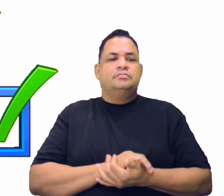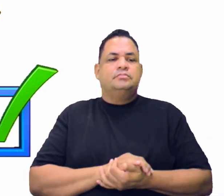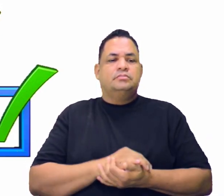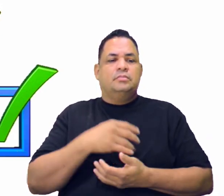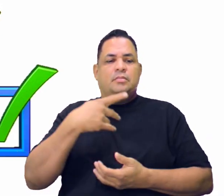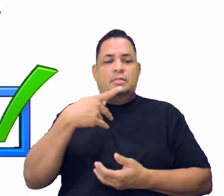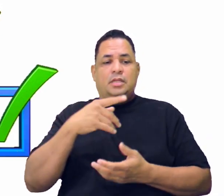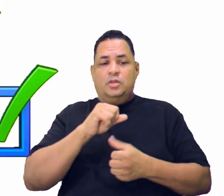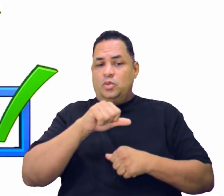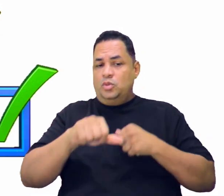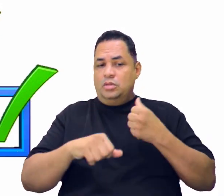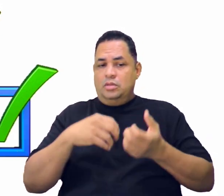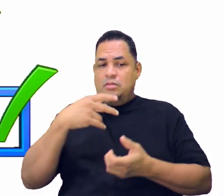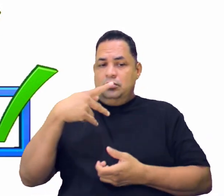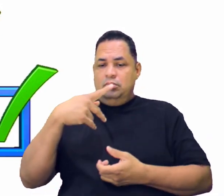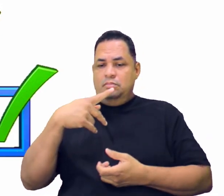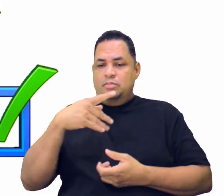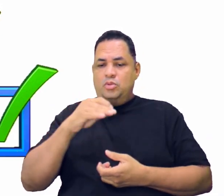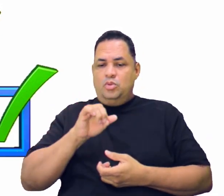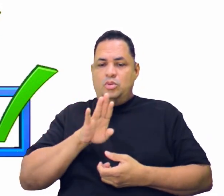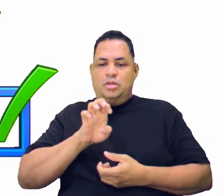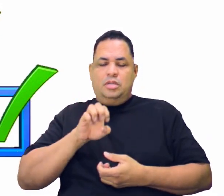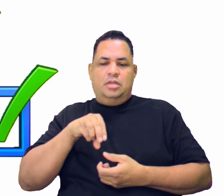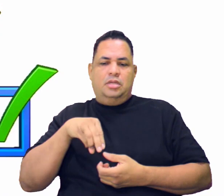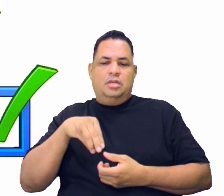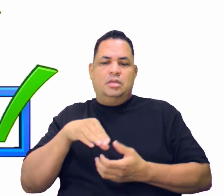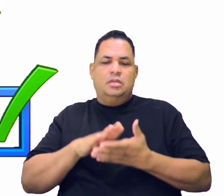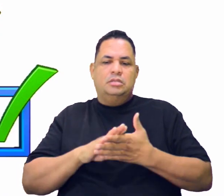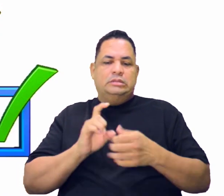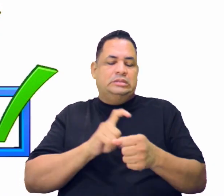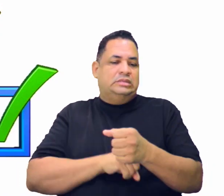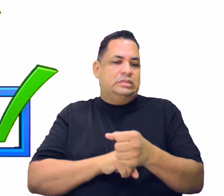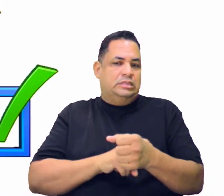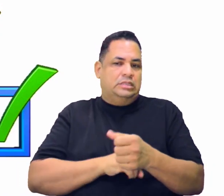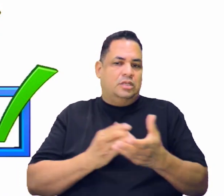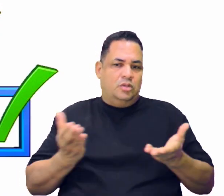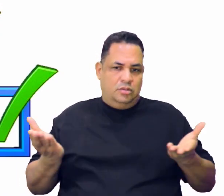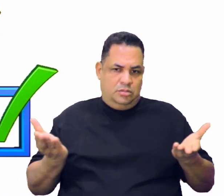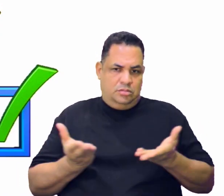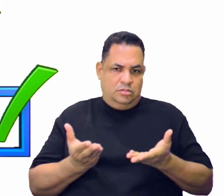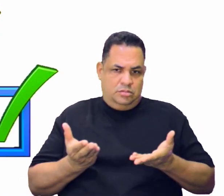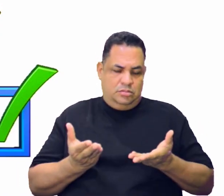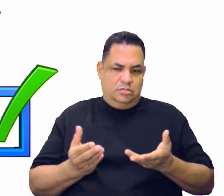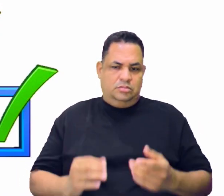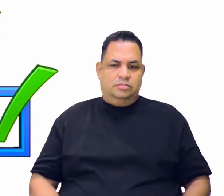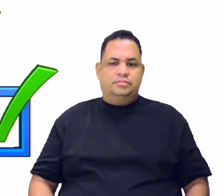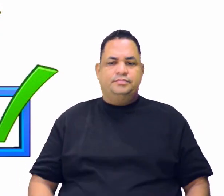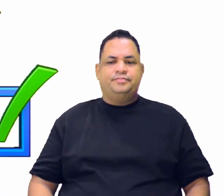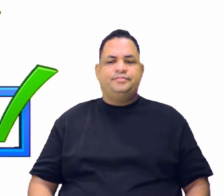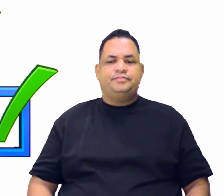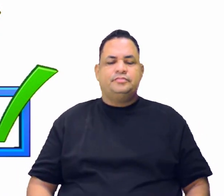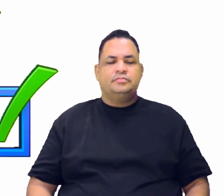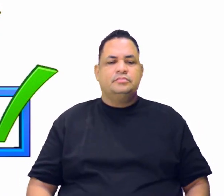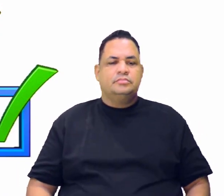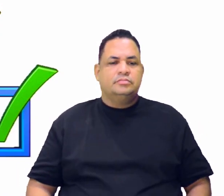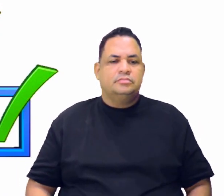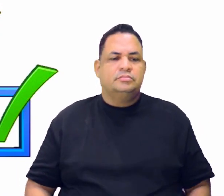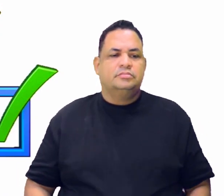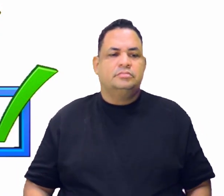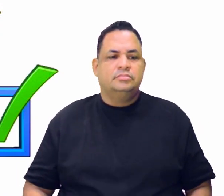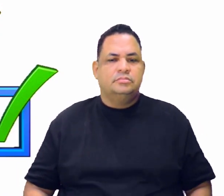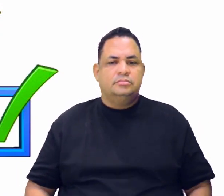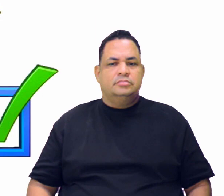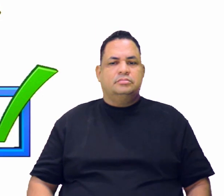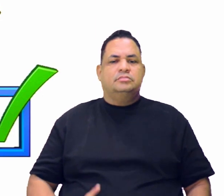calmo, porém estou muito nervoso agora. Então, você troca.